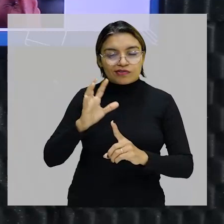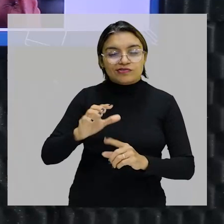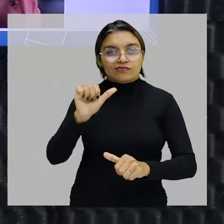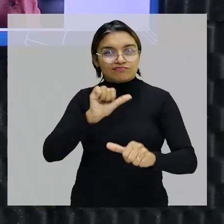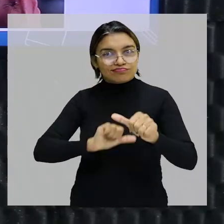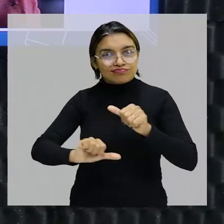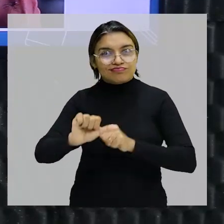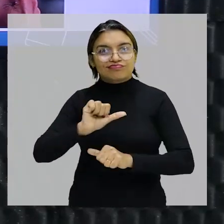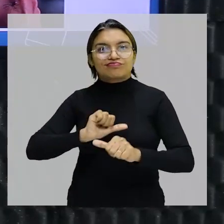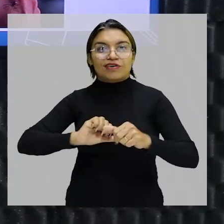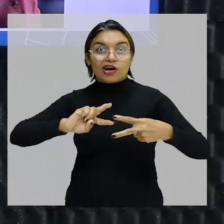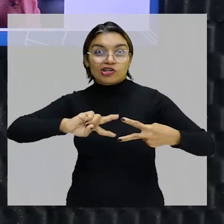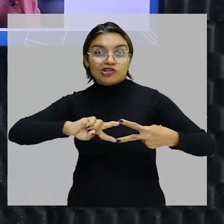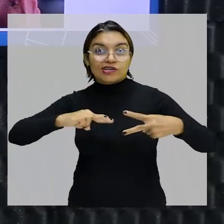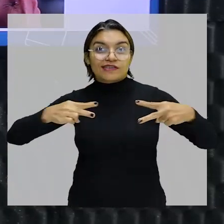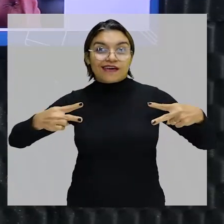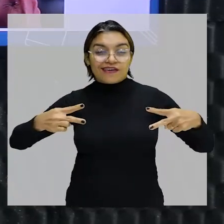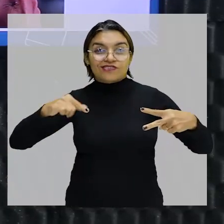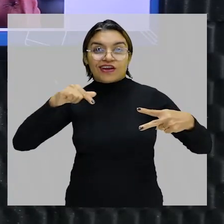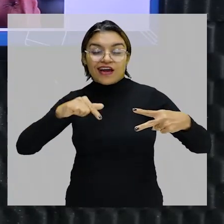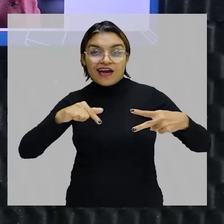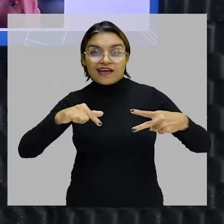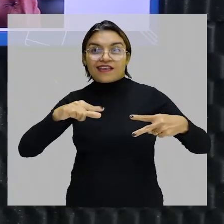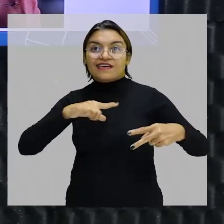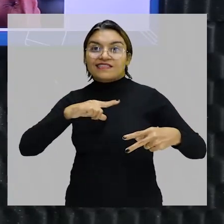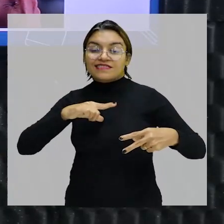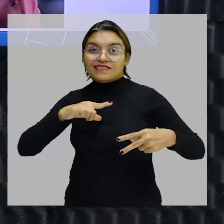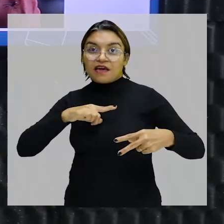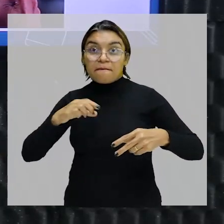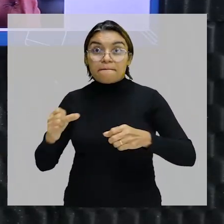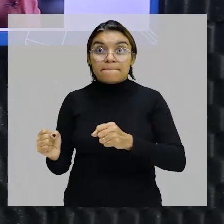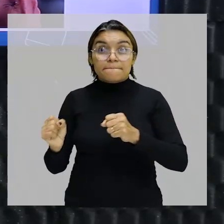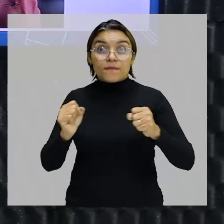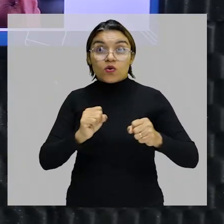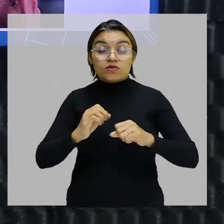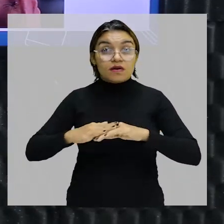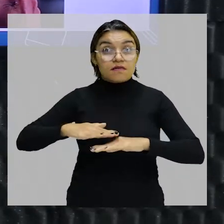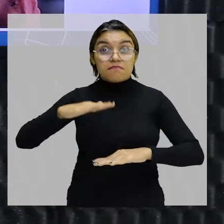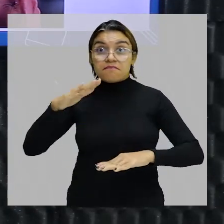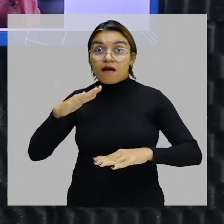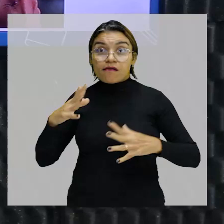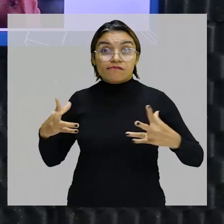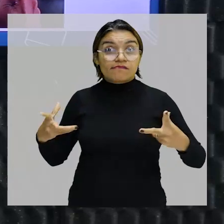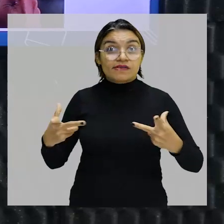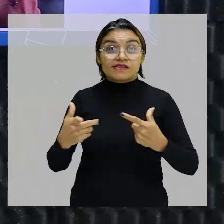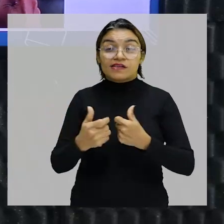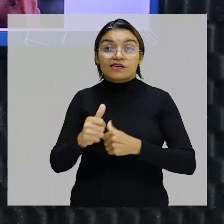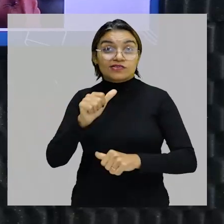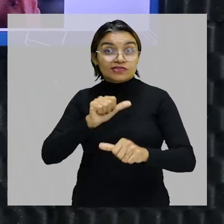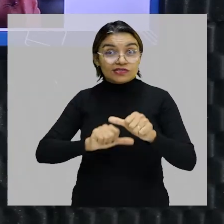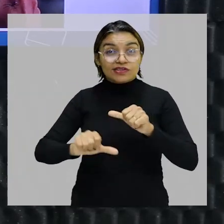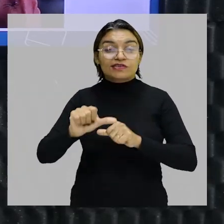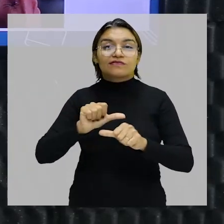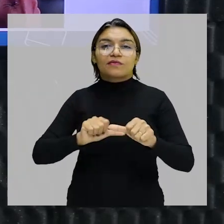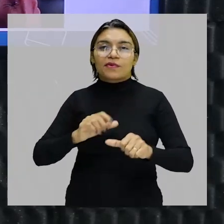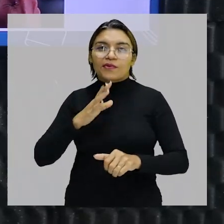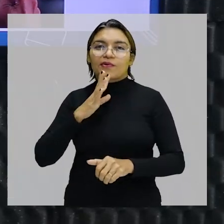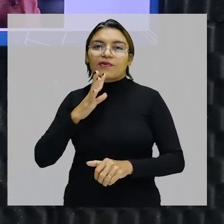estrutura genética e Peter adquiriu superpoderes, transformando-se no